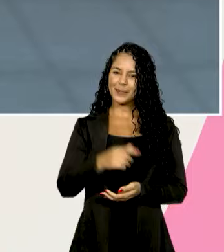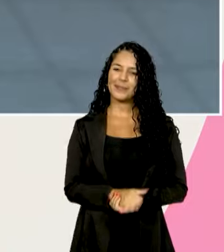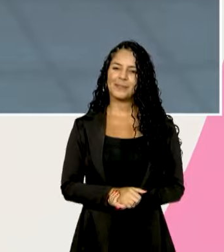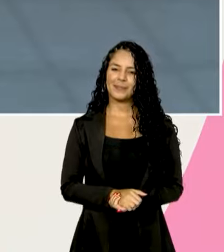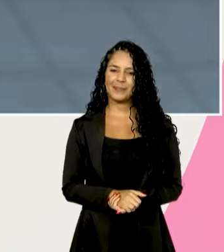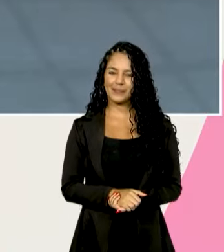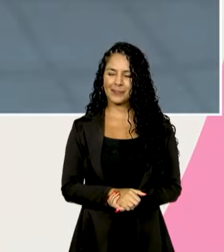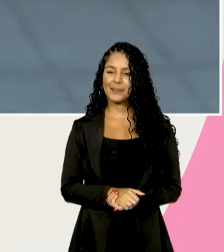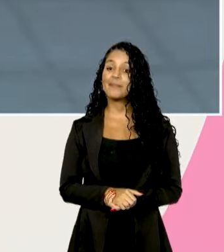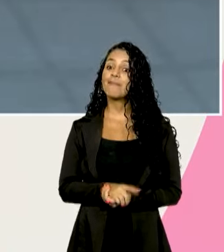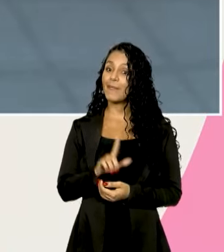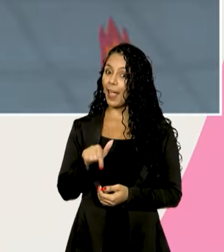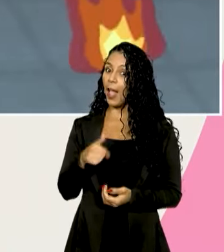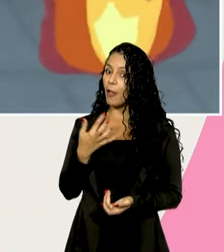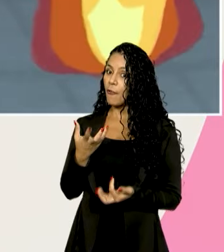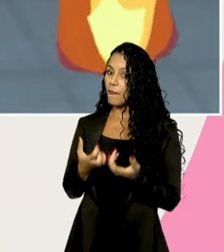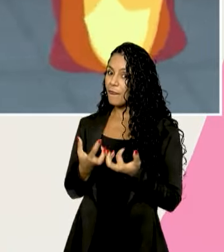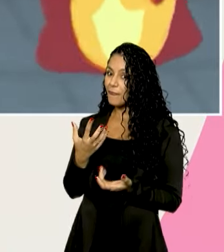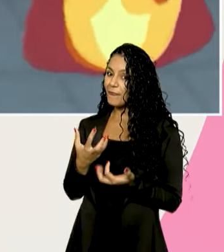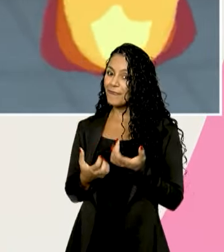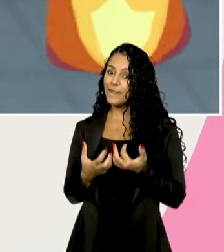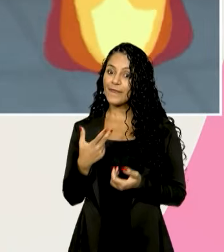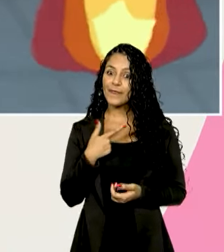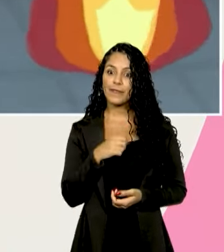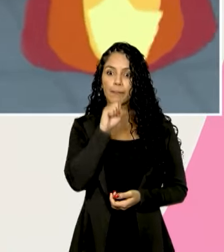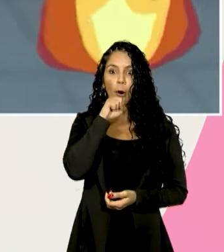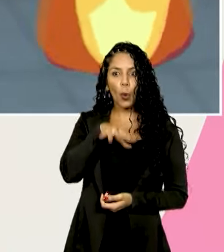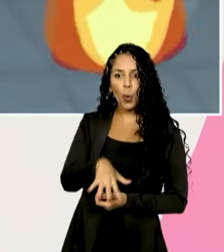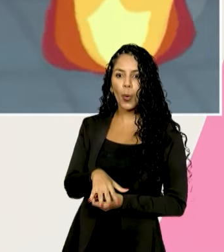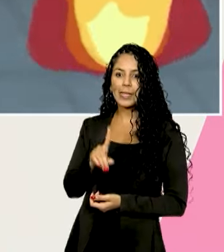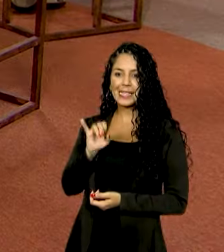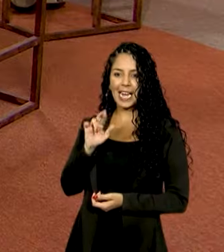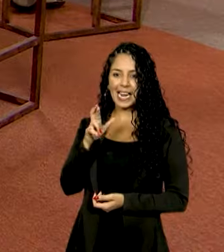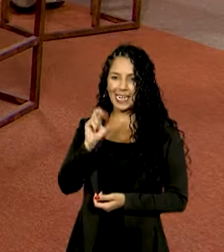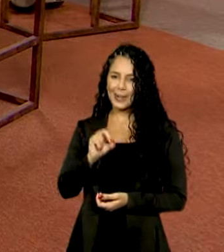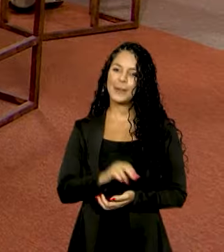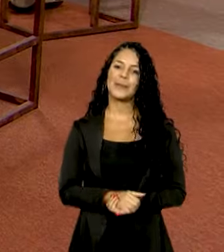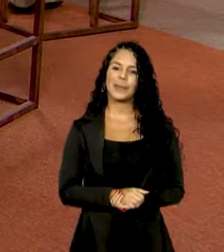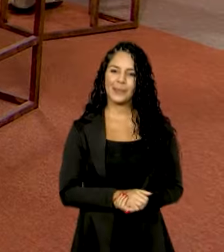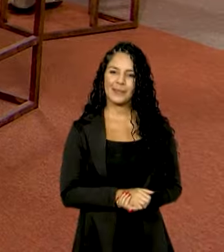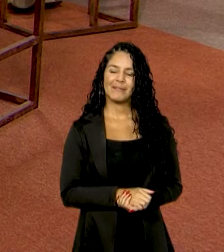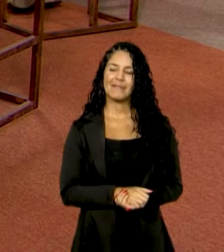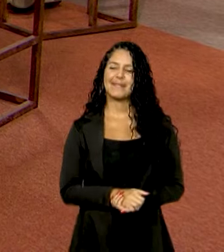É fogo, espirro de dragão.